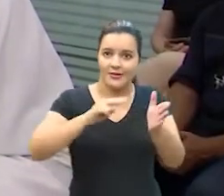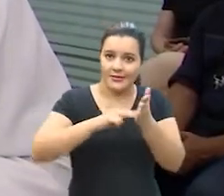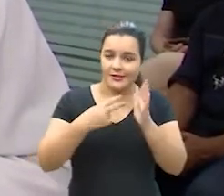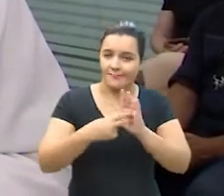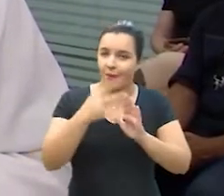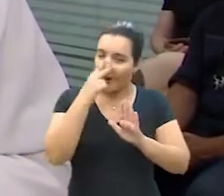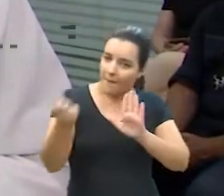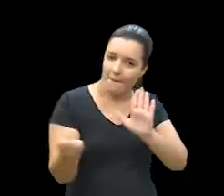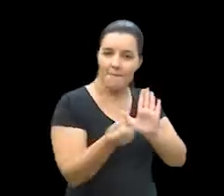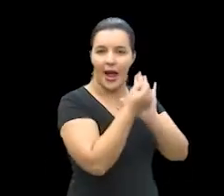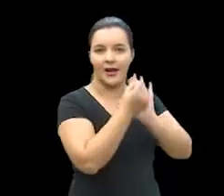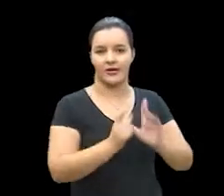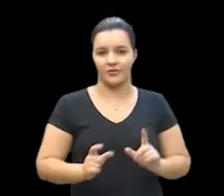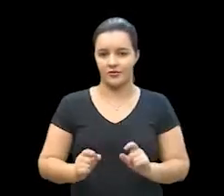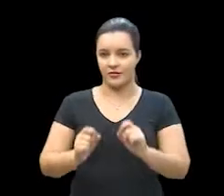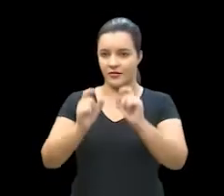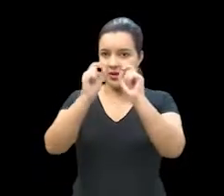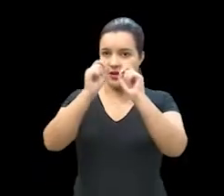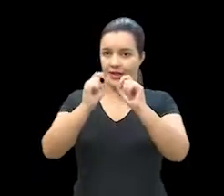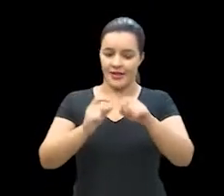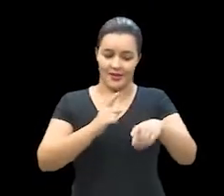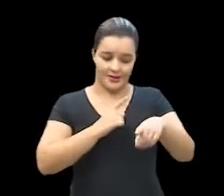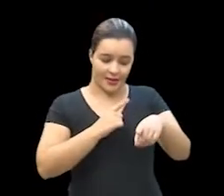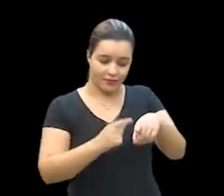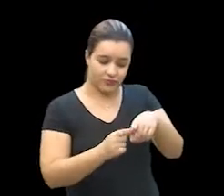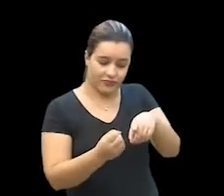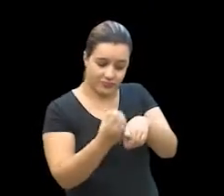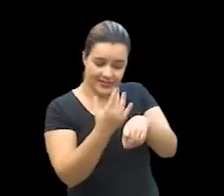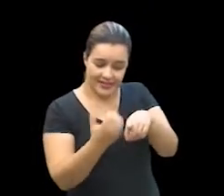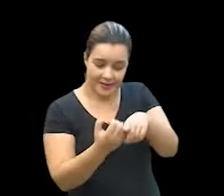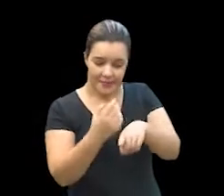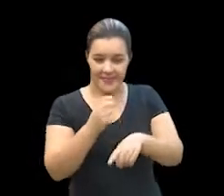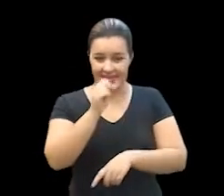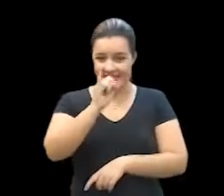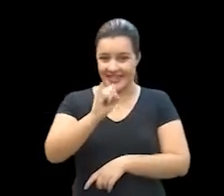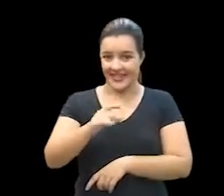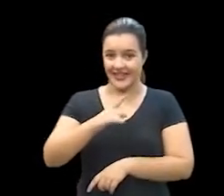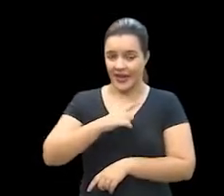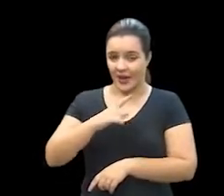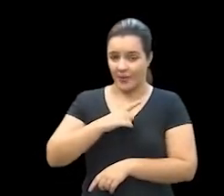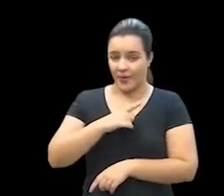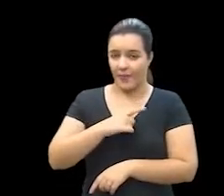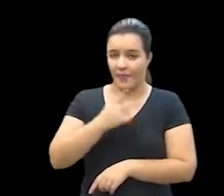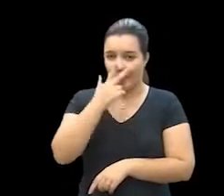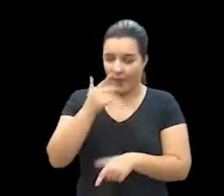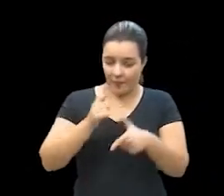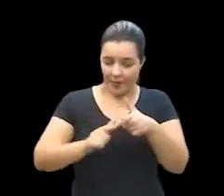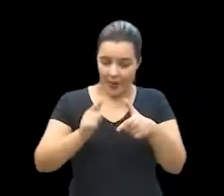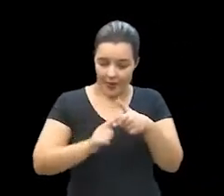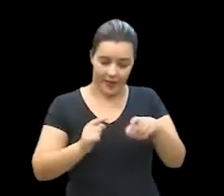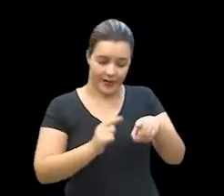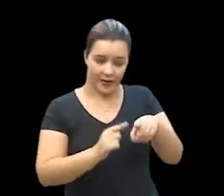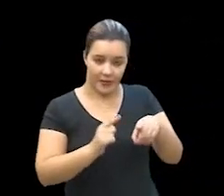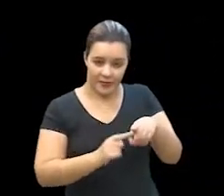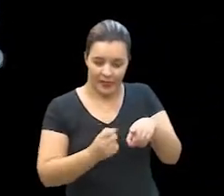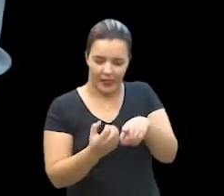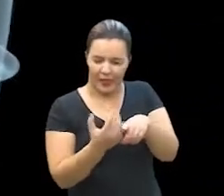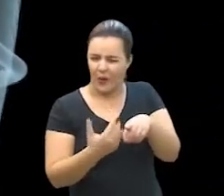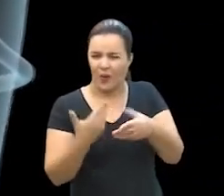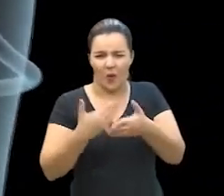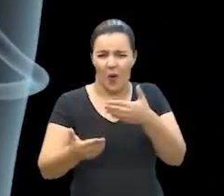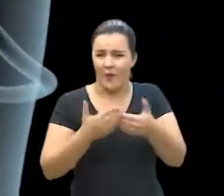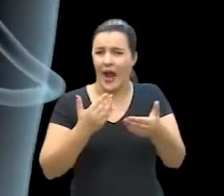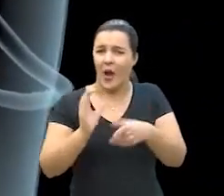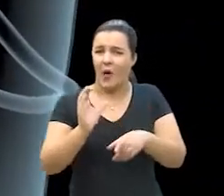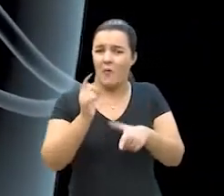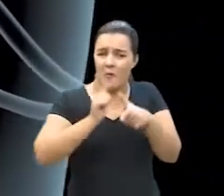é um marcador tumoral, ele é uma substância produzida pelas células da próstata que quando tem algum trauma na próstata,